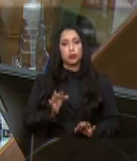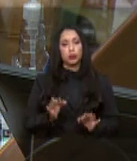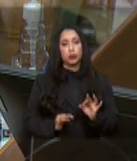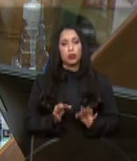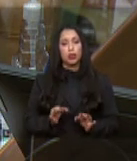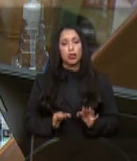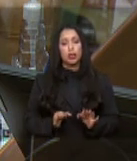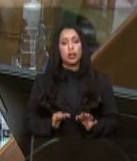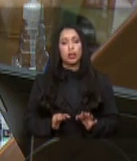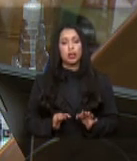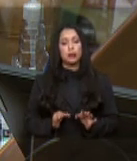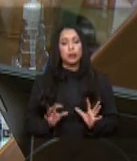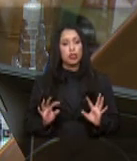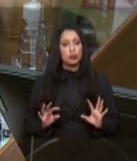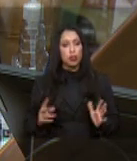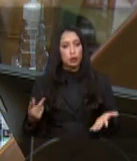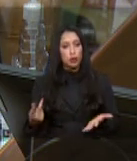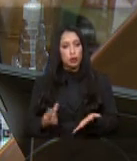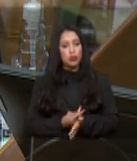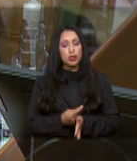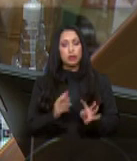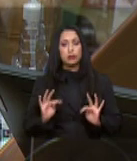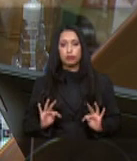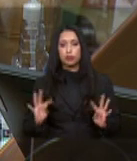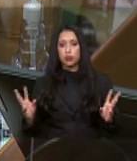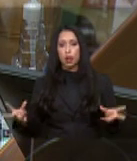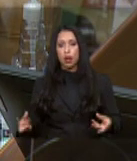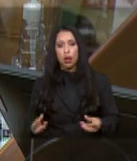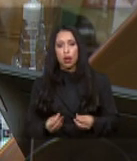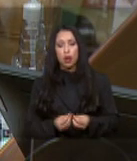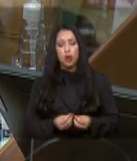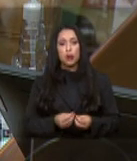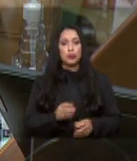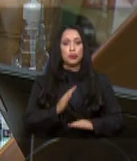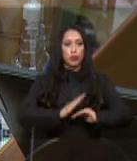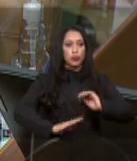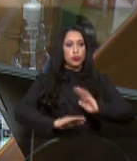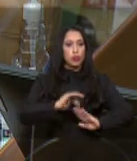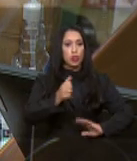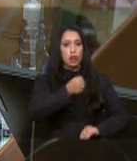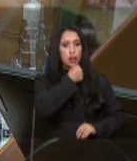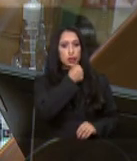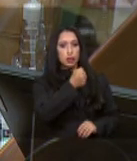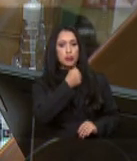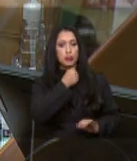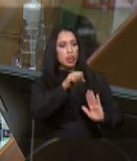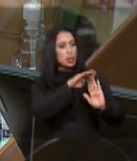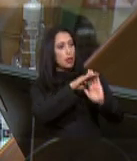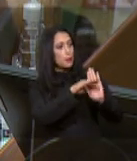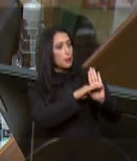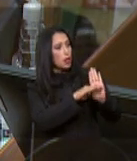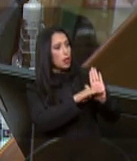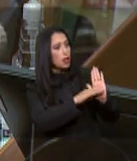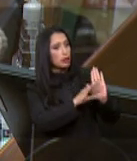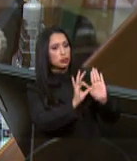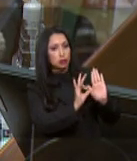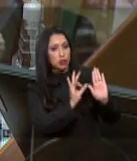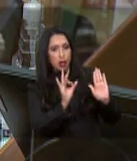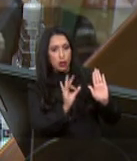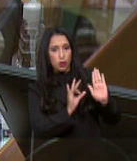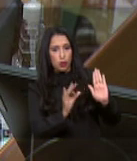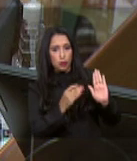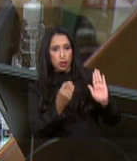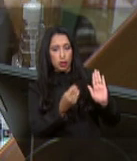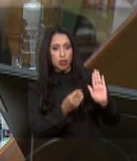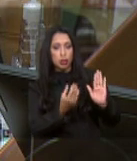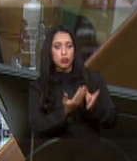usa maquiagem leve, cabelos grisalhos. Senhores profissionais da imprensa que acompanharam a pauta, especificamente com mais